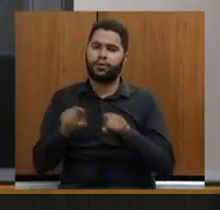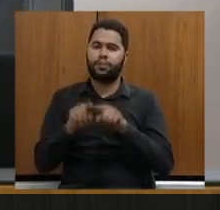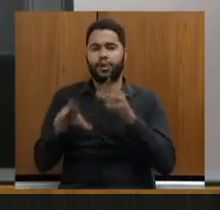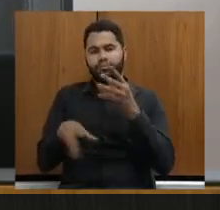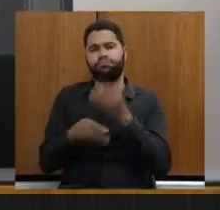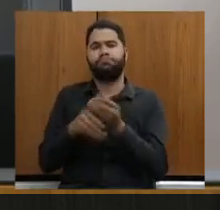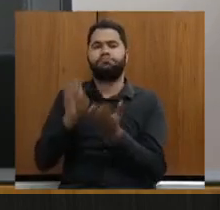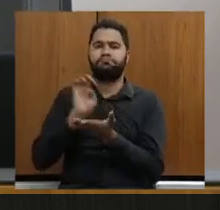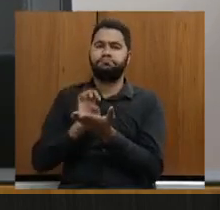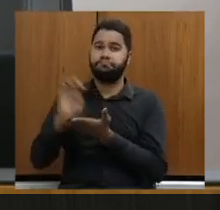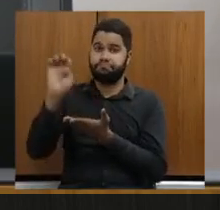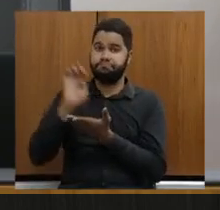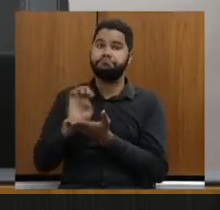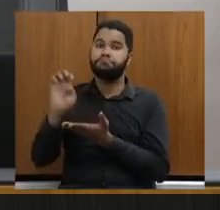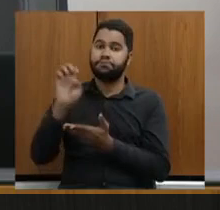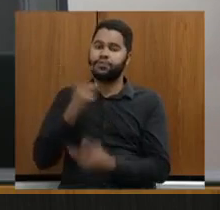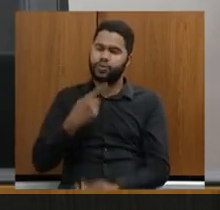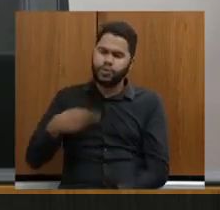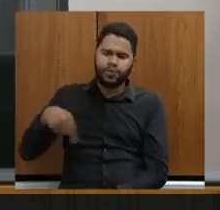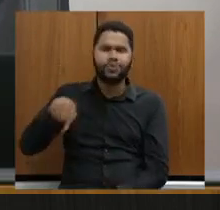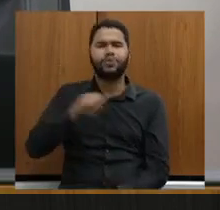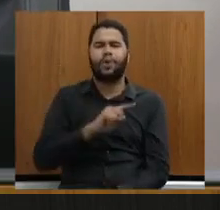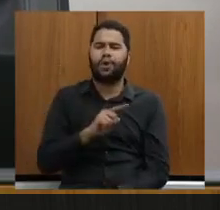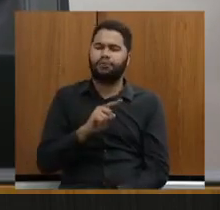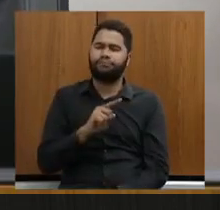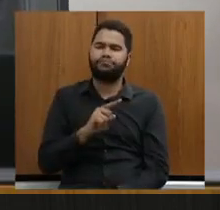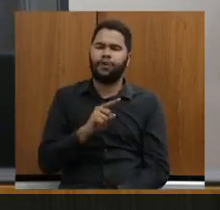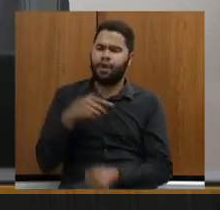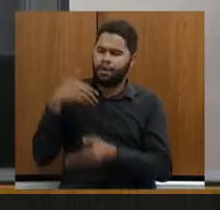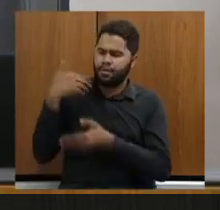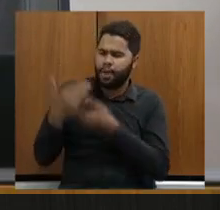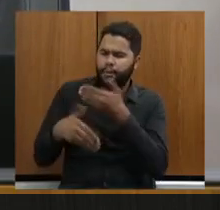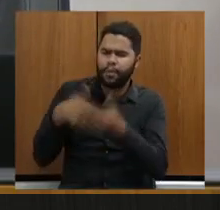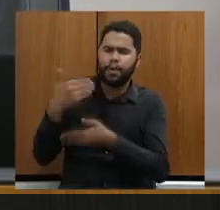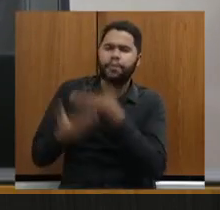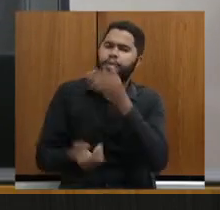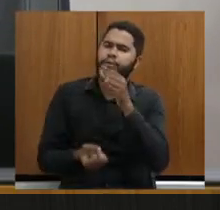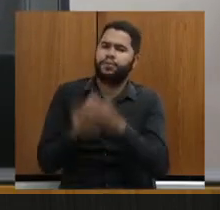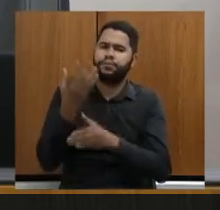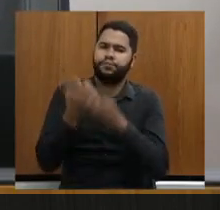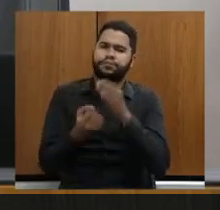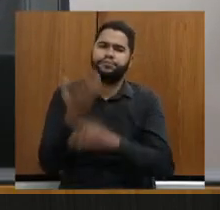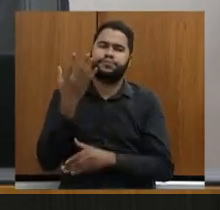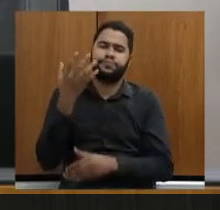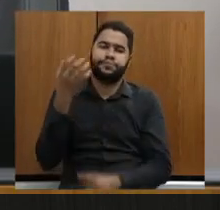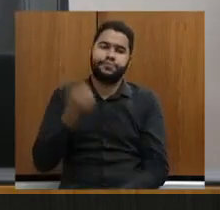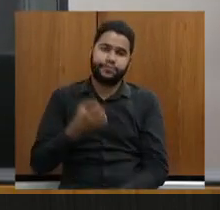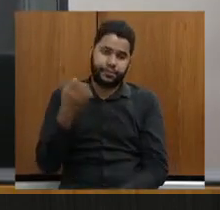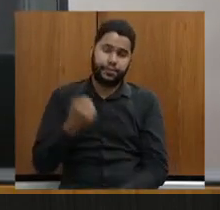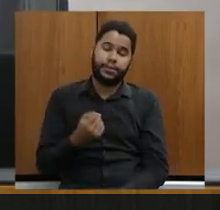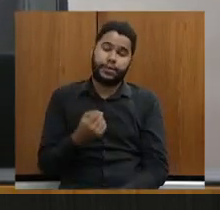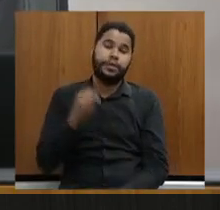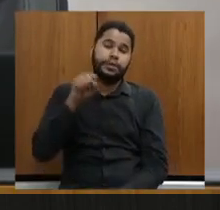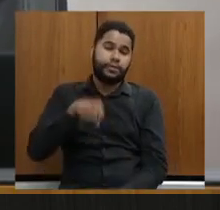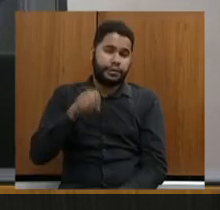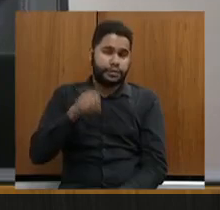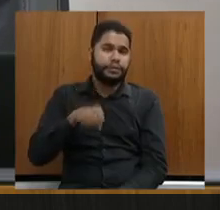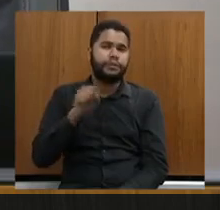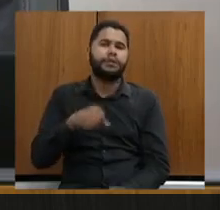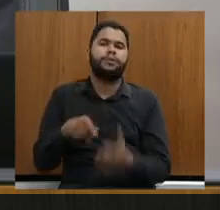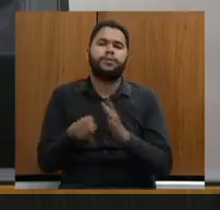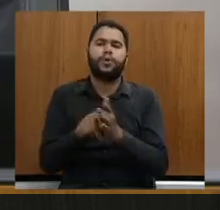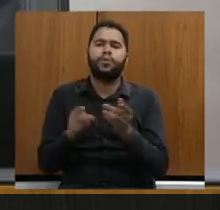importação aí sim nós seremos um grande avanço na produção de leite é claro